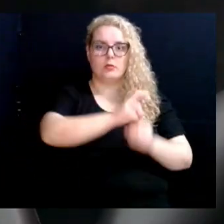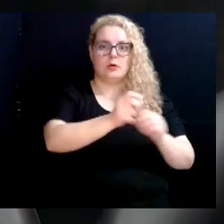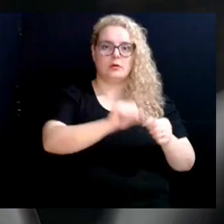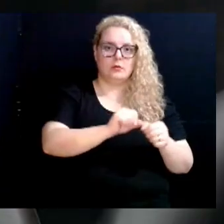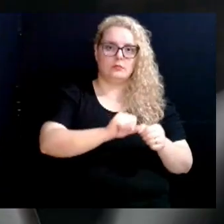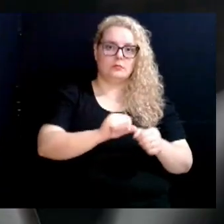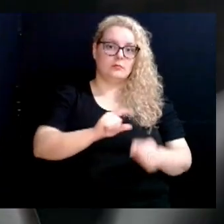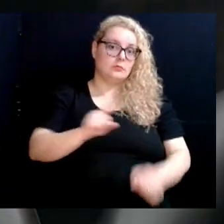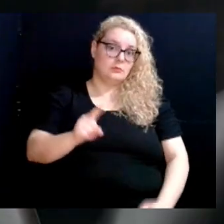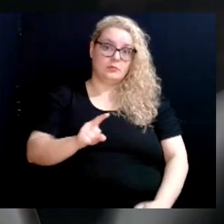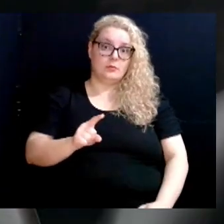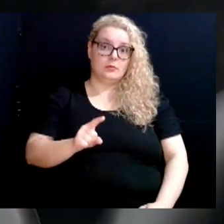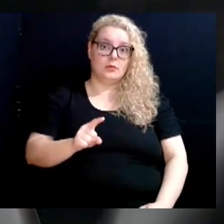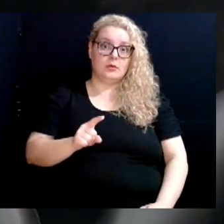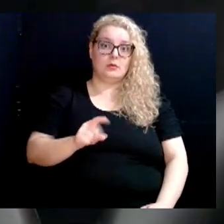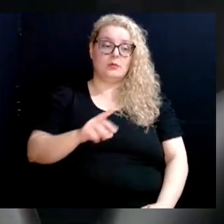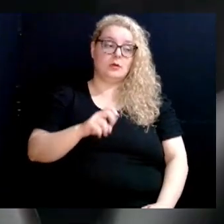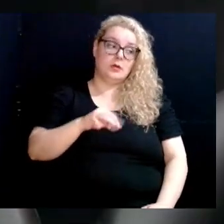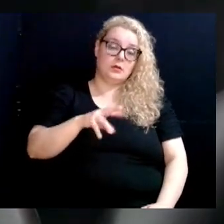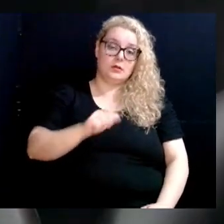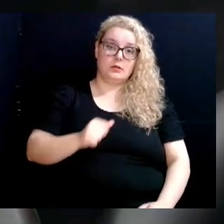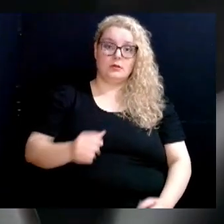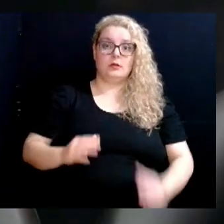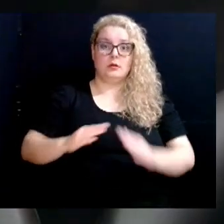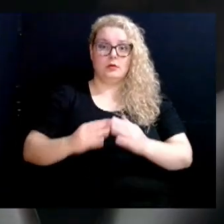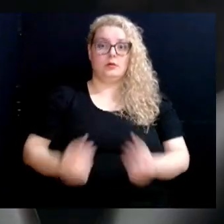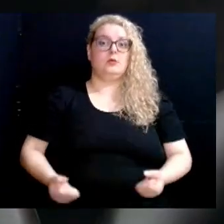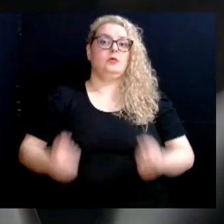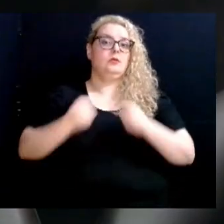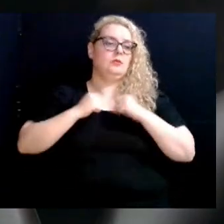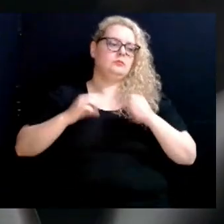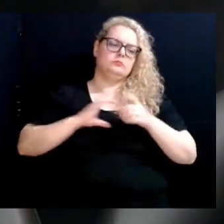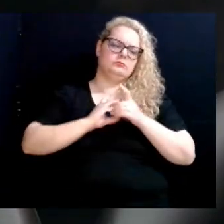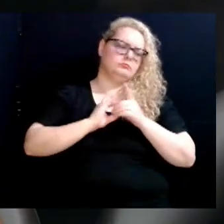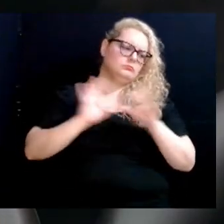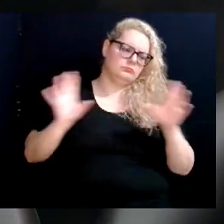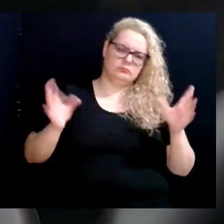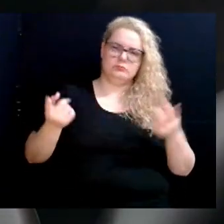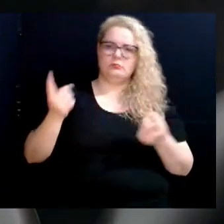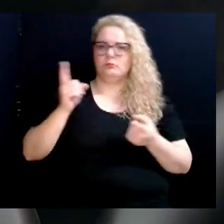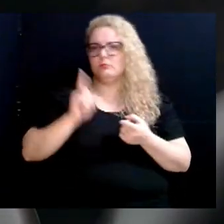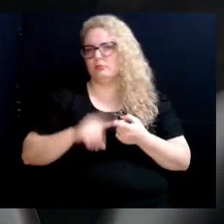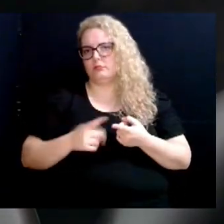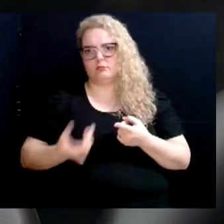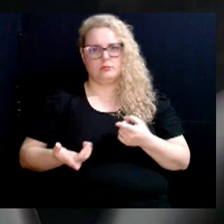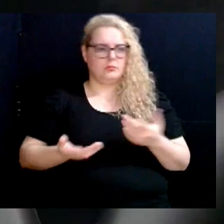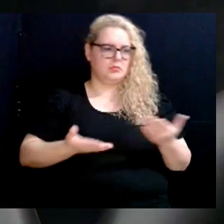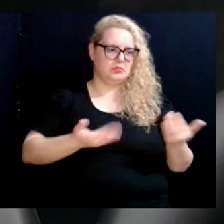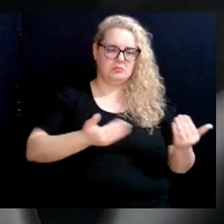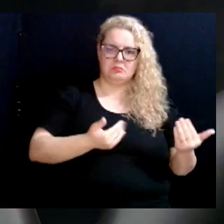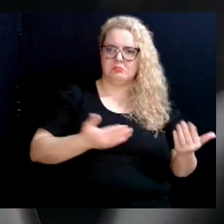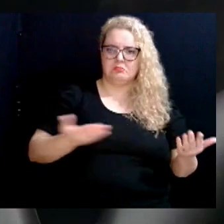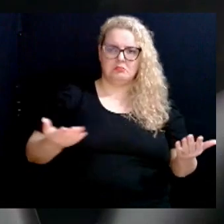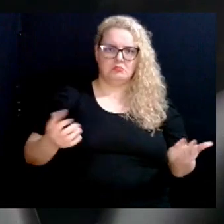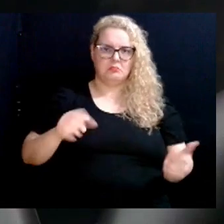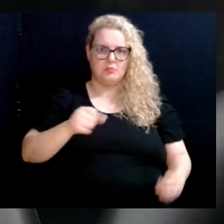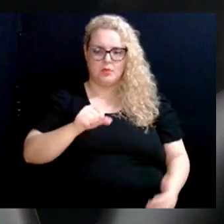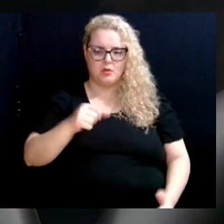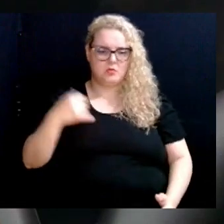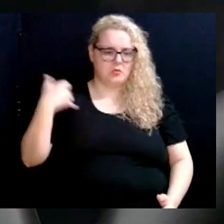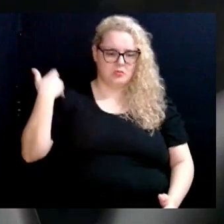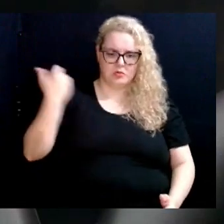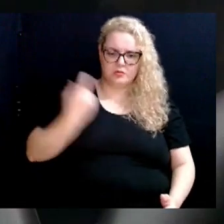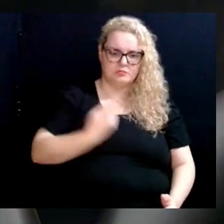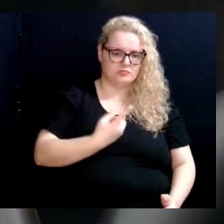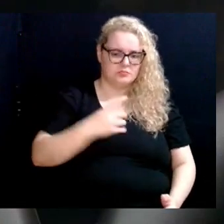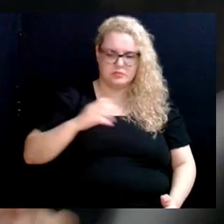reserva de mercado, mas a musculação é uma modalidade muito democrática. Ela inclui de jovens ali de 8, 10,